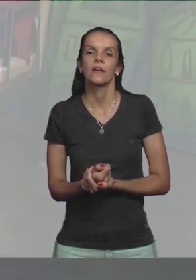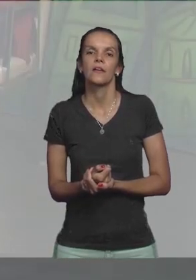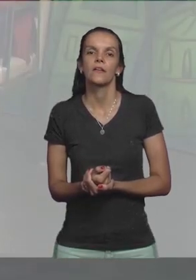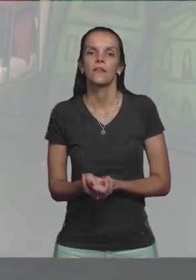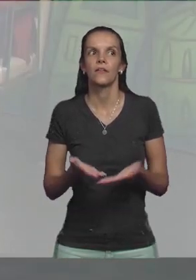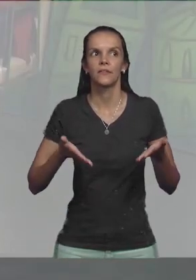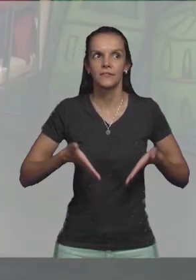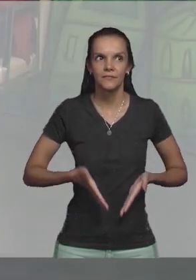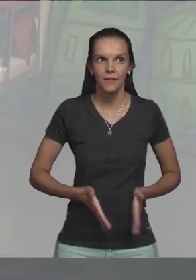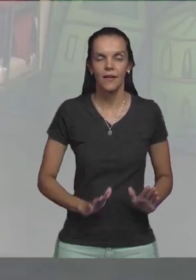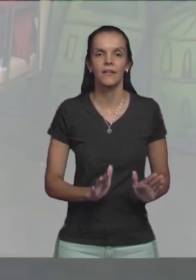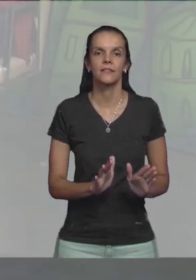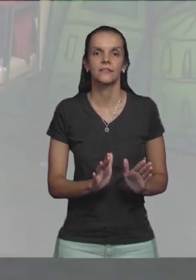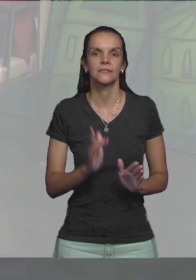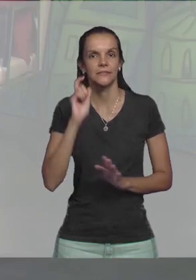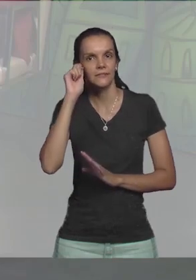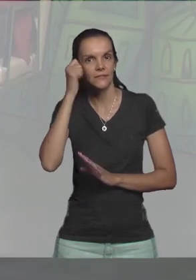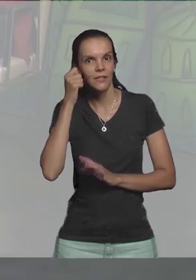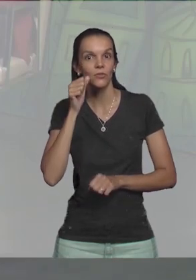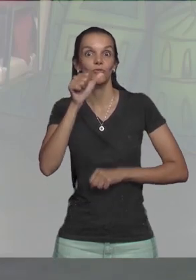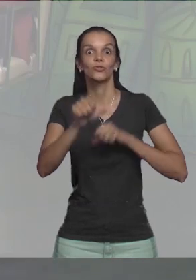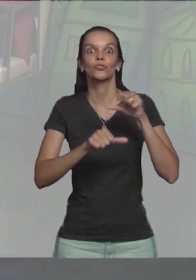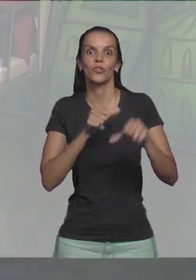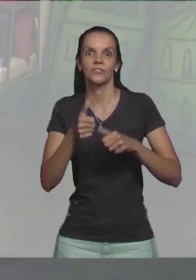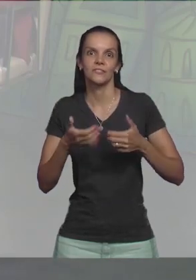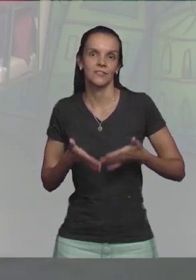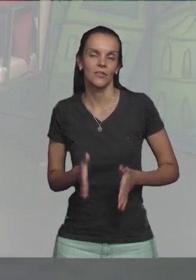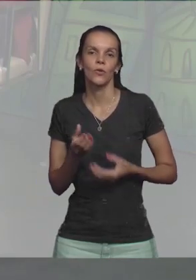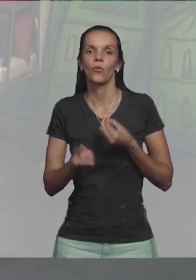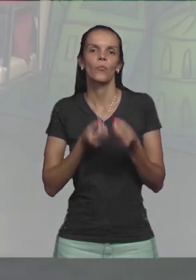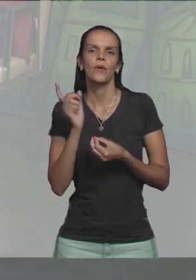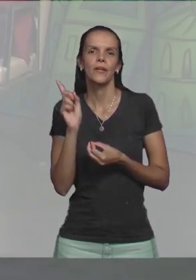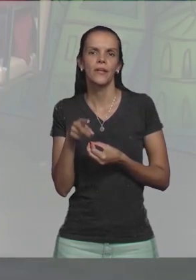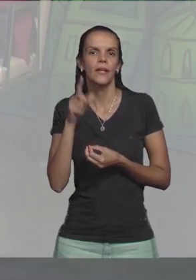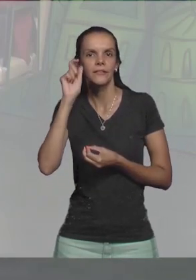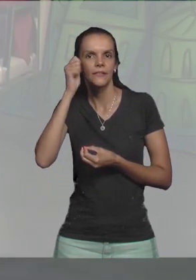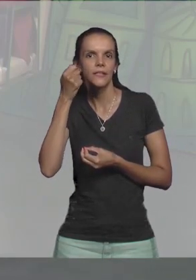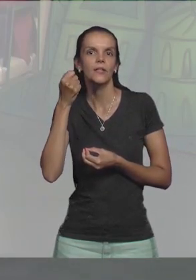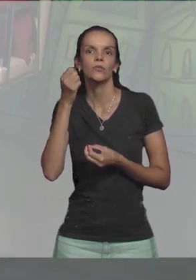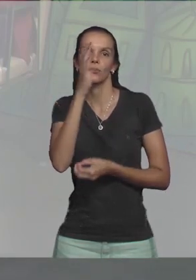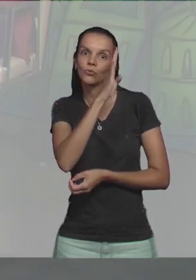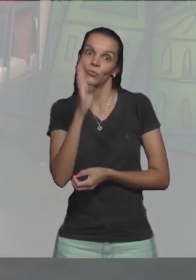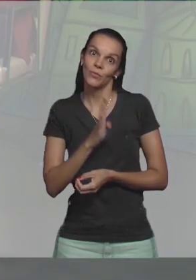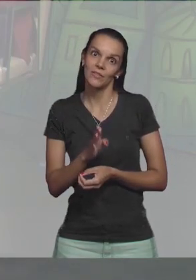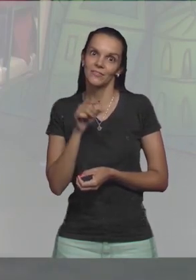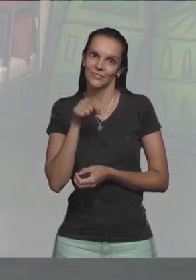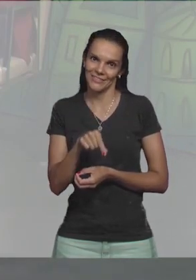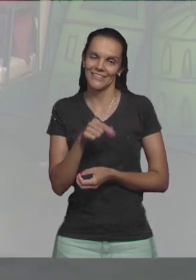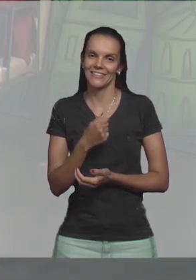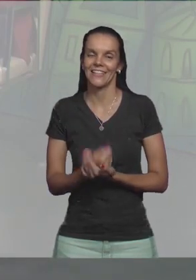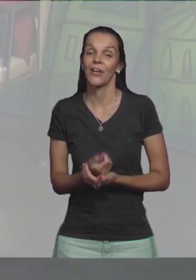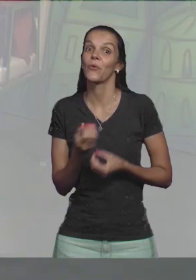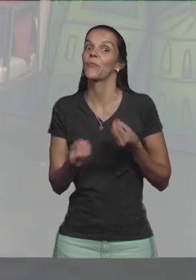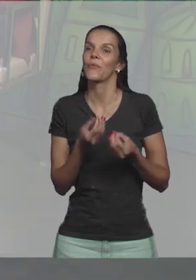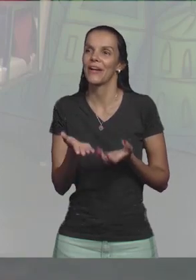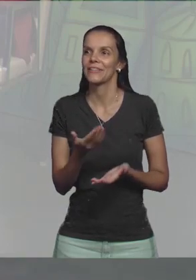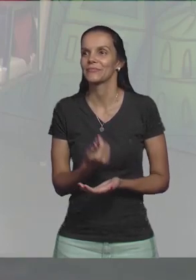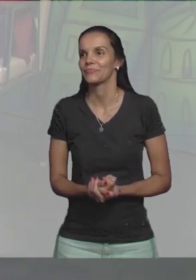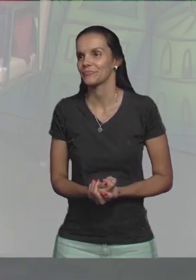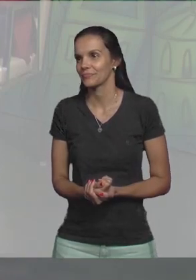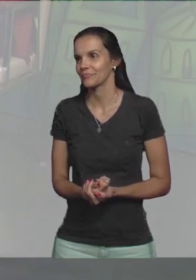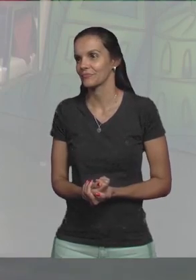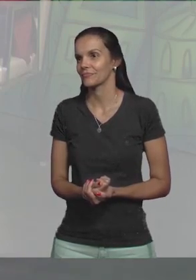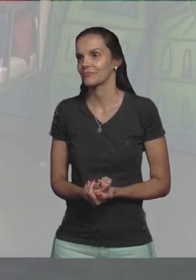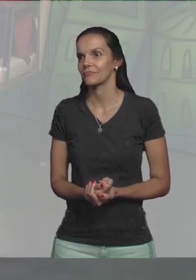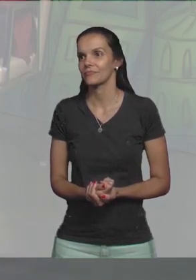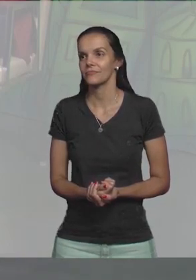se nasce negro, se torna-se negro. Como é que é ser negro no Brasil para vocês? Nossa, amplo, né?